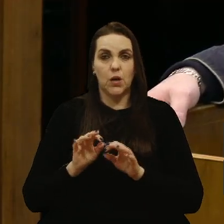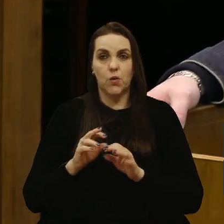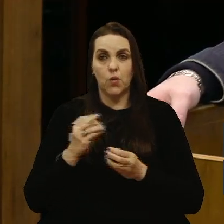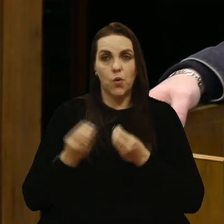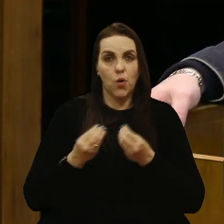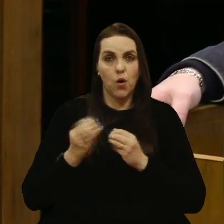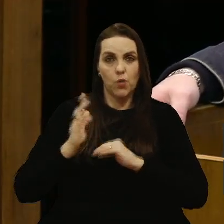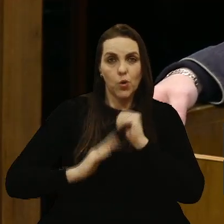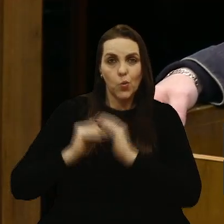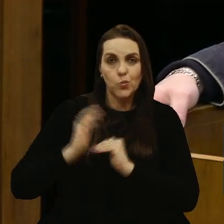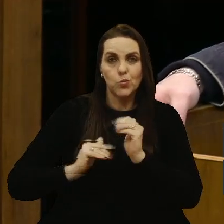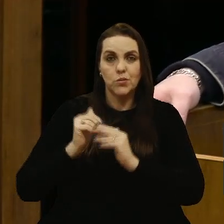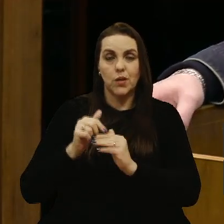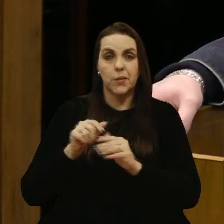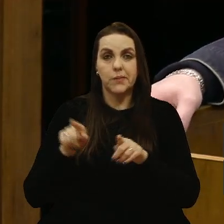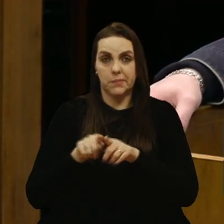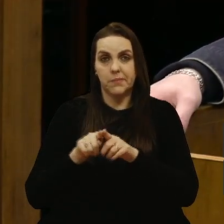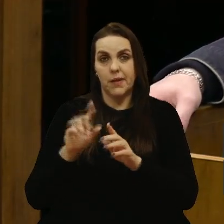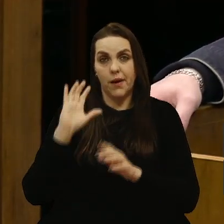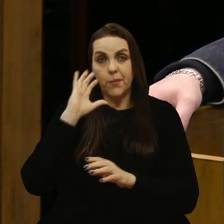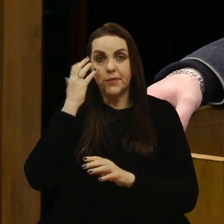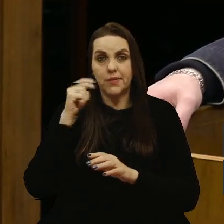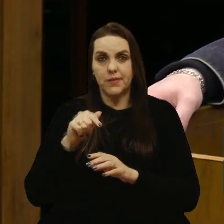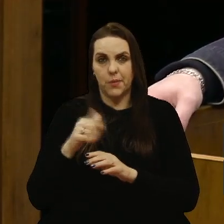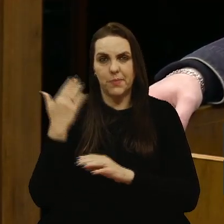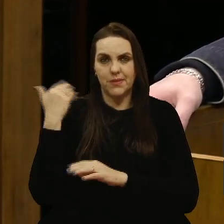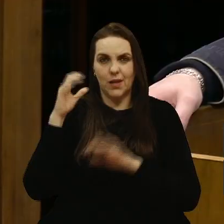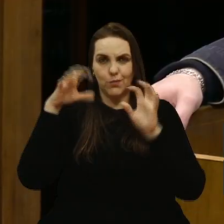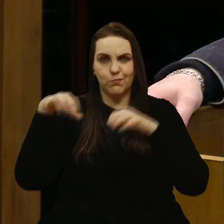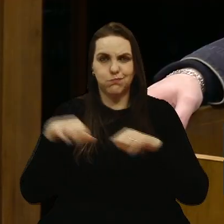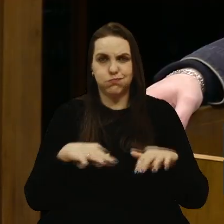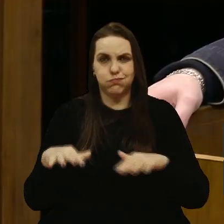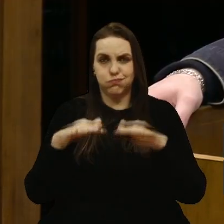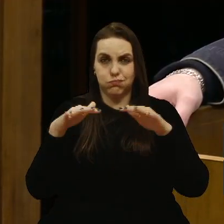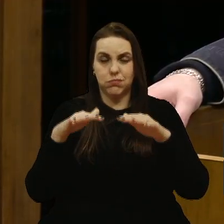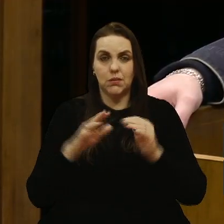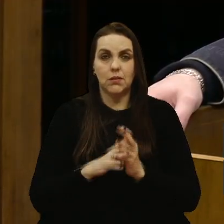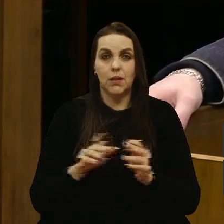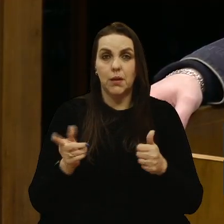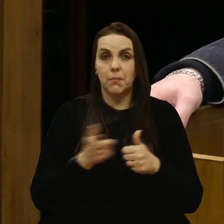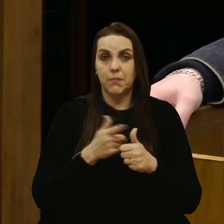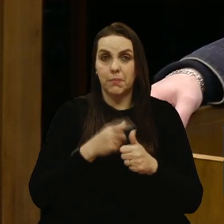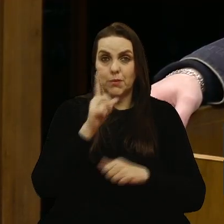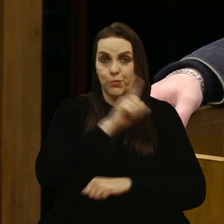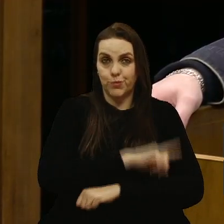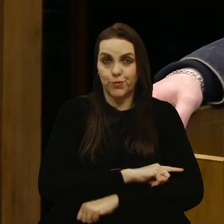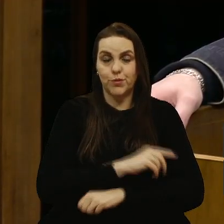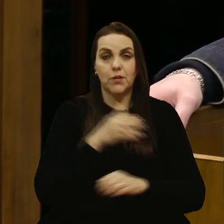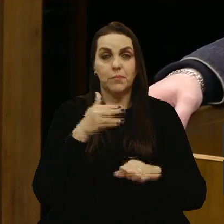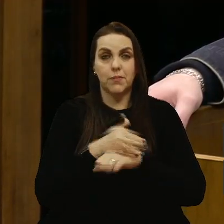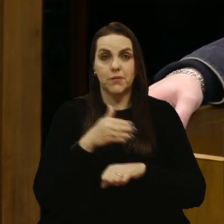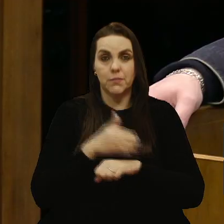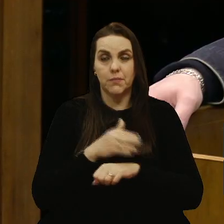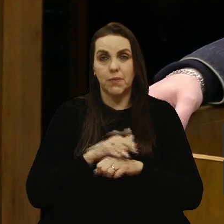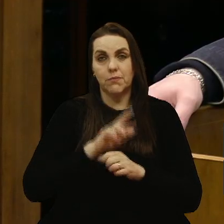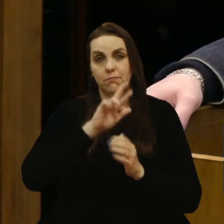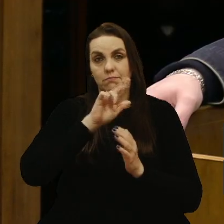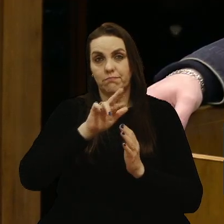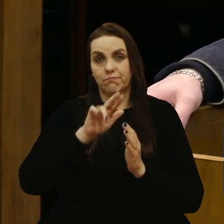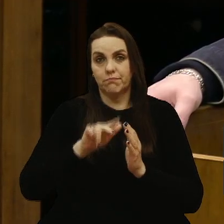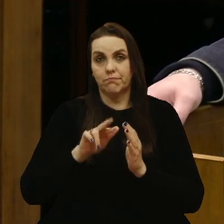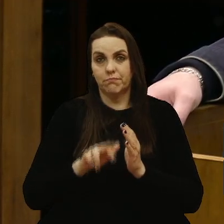reconstrução diante dos eventos extremos. Então, no primeiro dia, a gente participou de